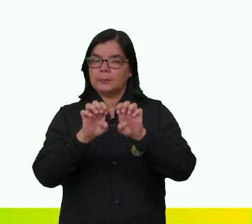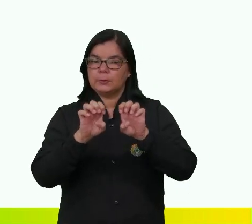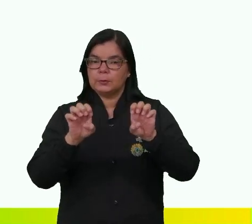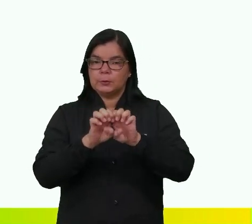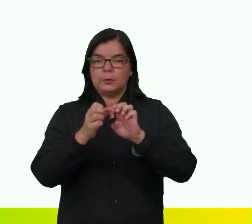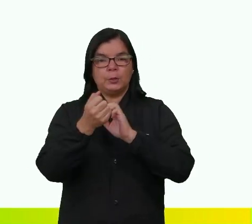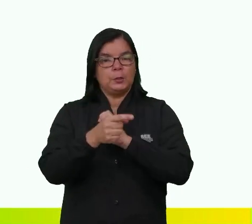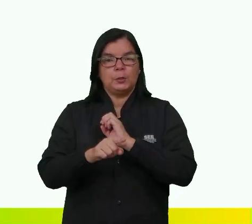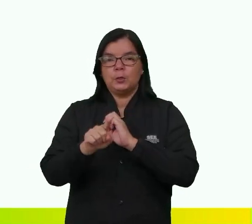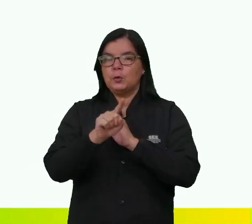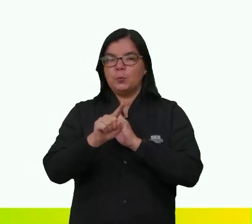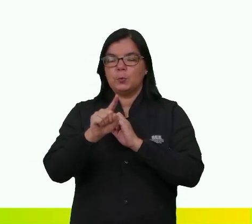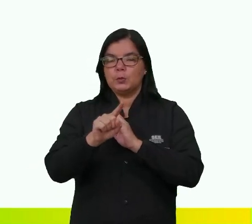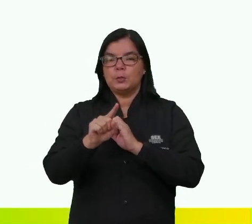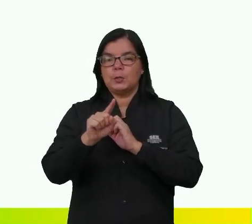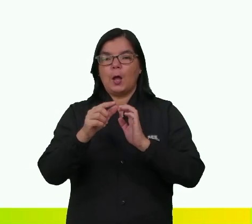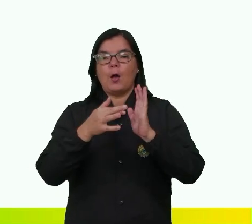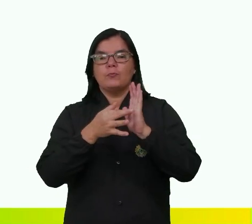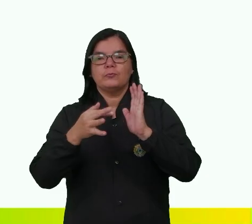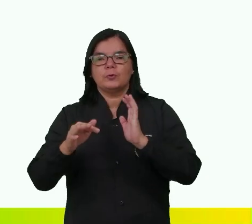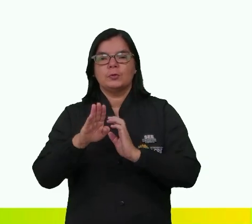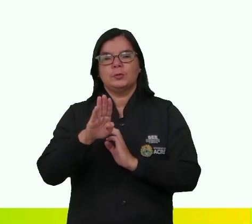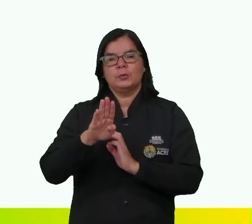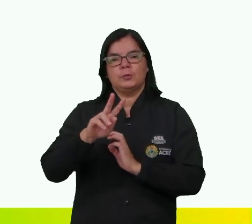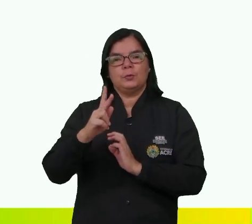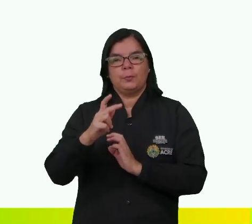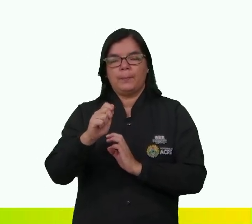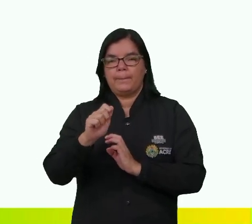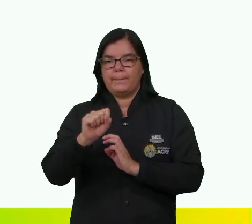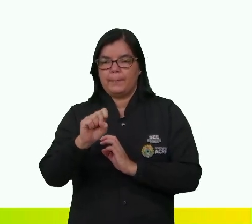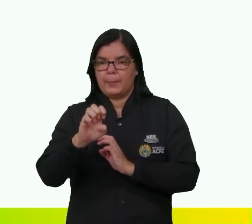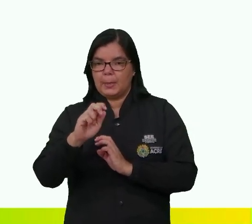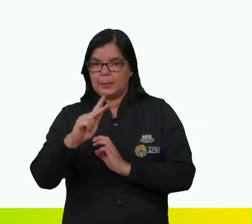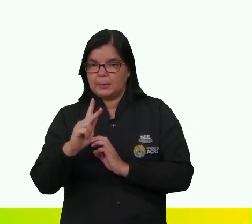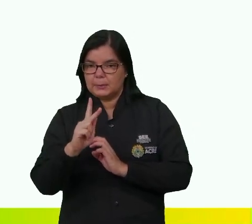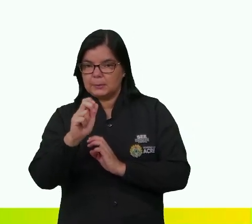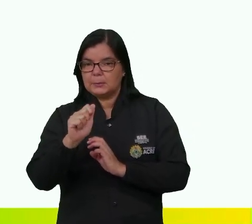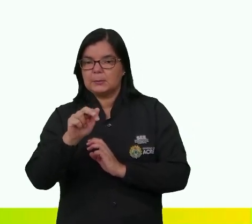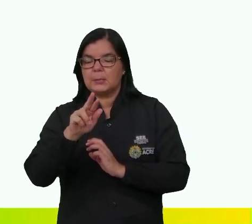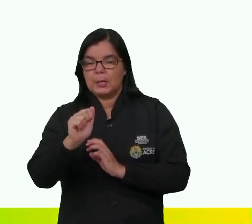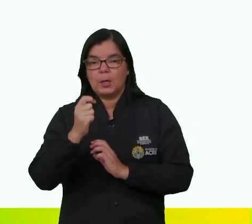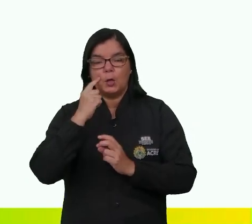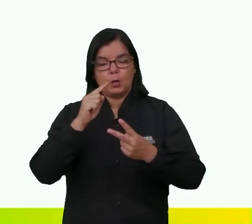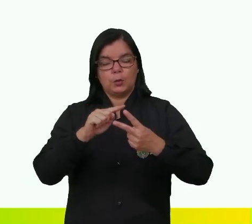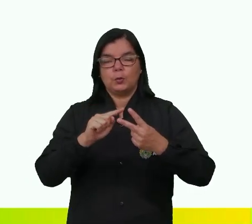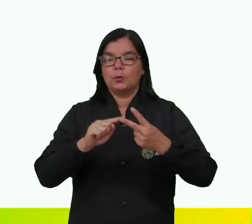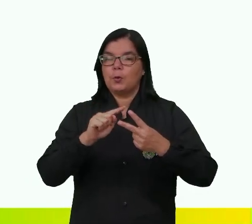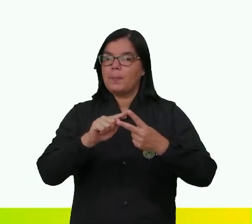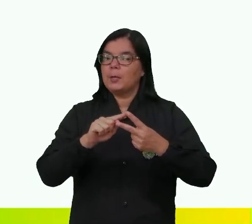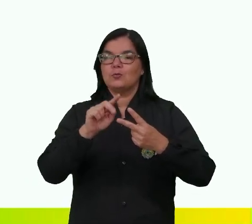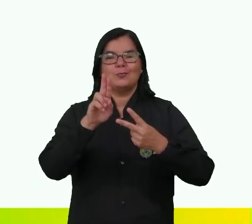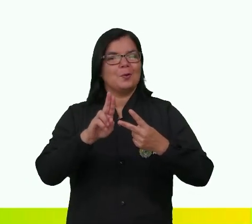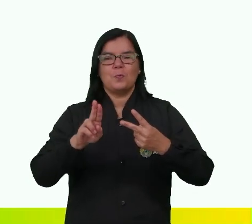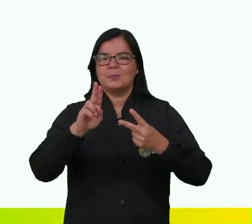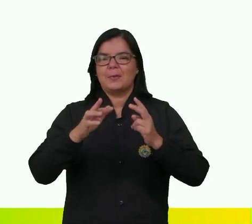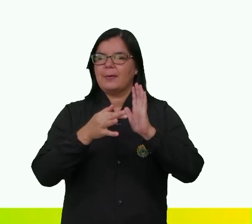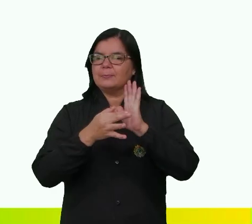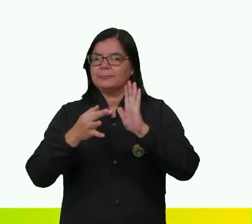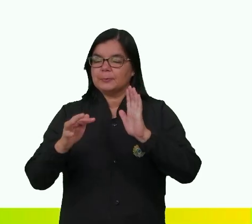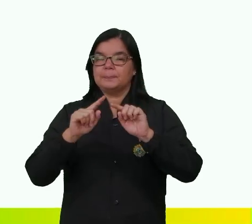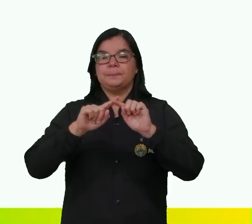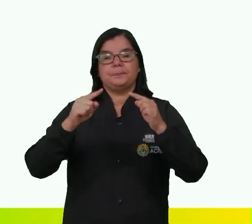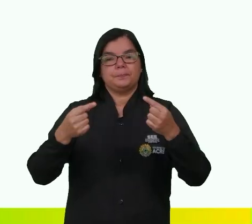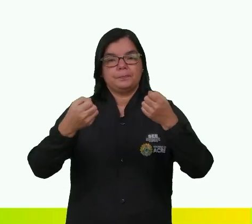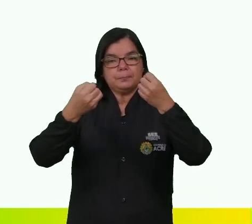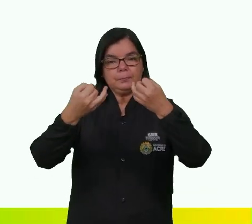não precisem usar a fórmula de Bhaskara. Na verdade eu escolhi 2 problemas justamente para não usarmos Bhaskaras, mas eu vou explicar